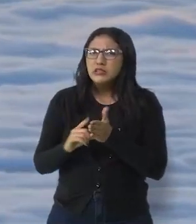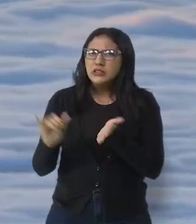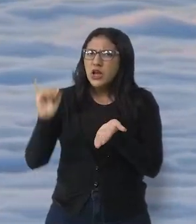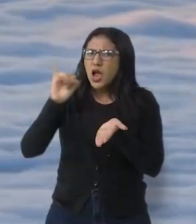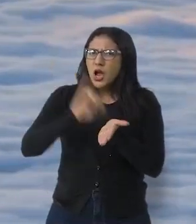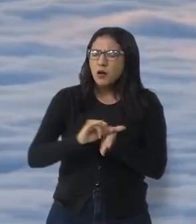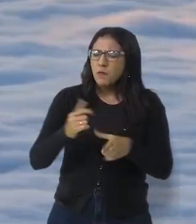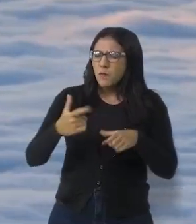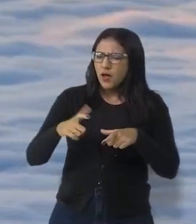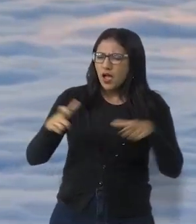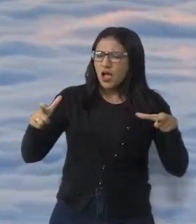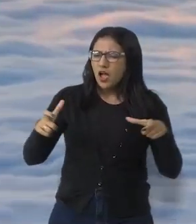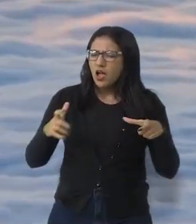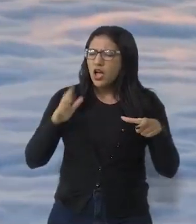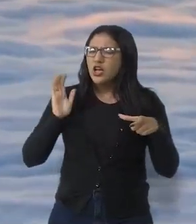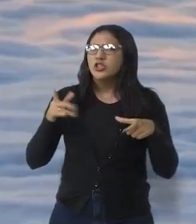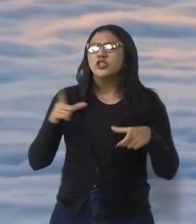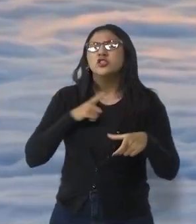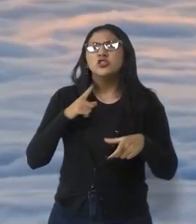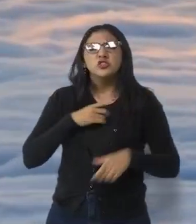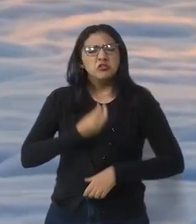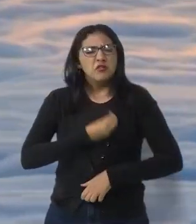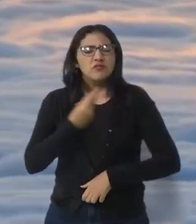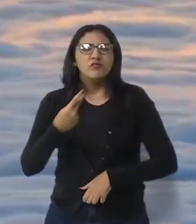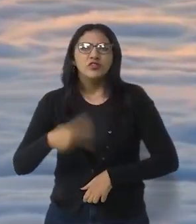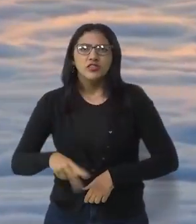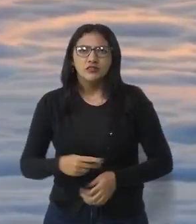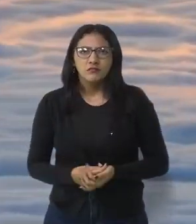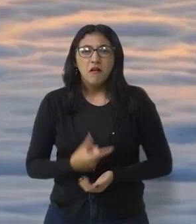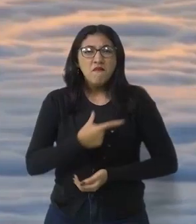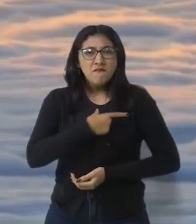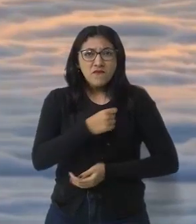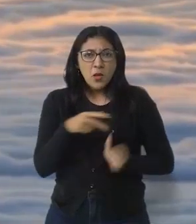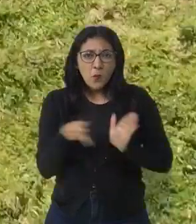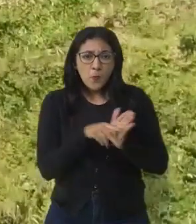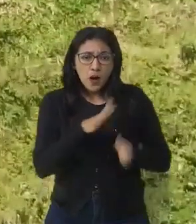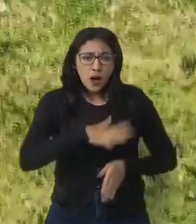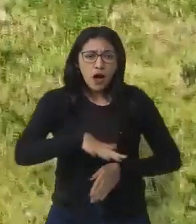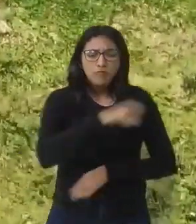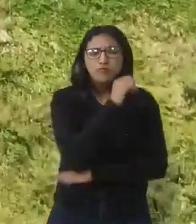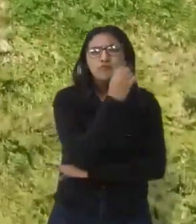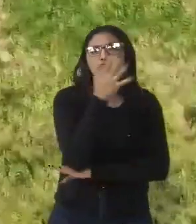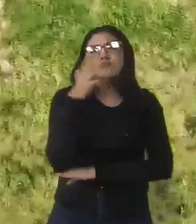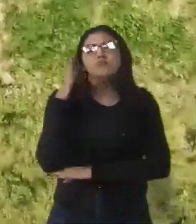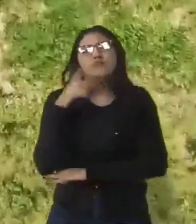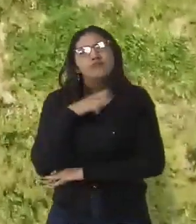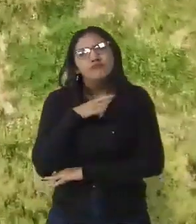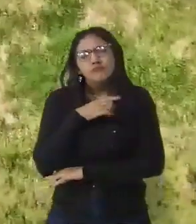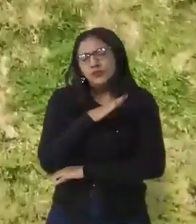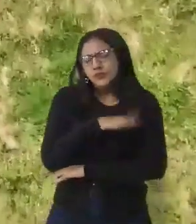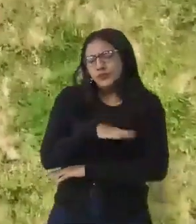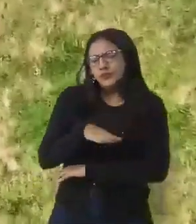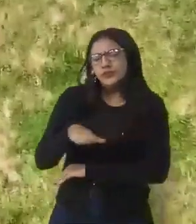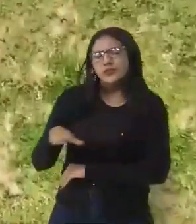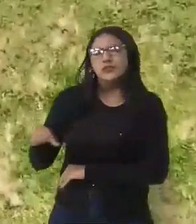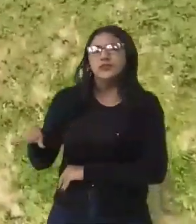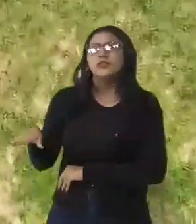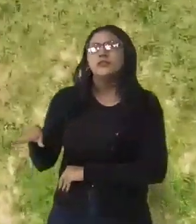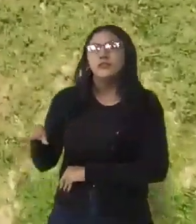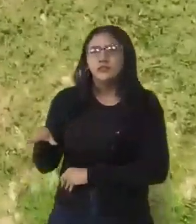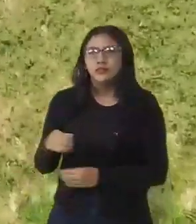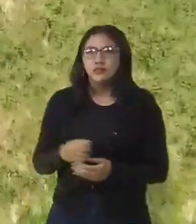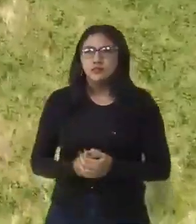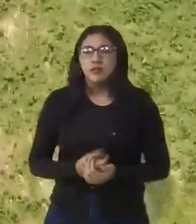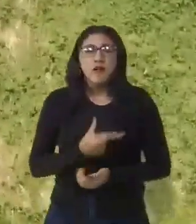eras tu, a nação primogênita, filha dos filhos da mata. A infância da pátria foste